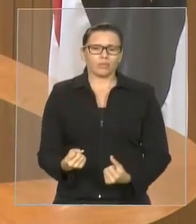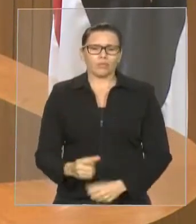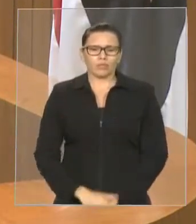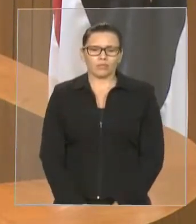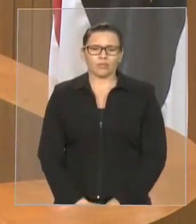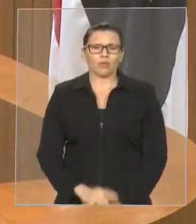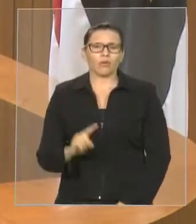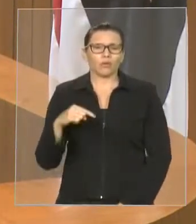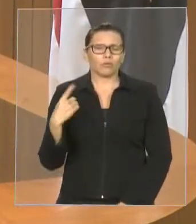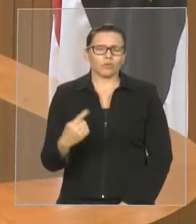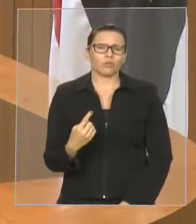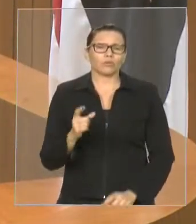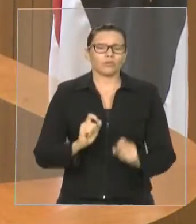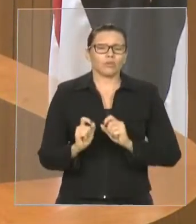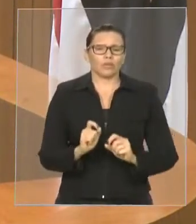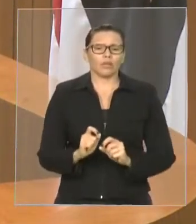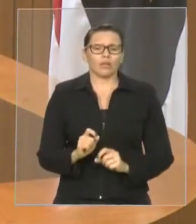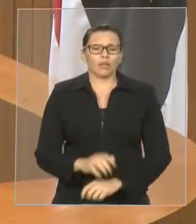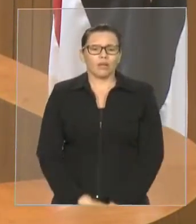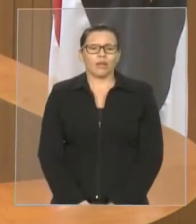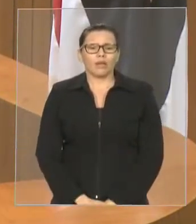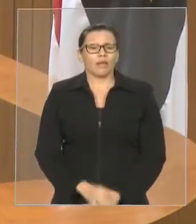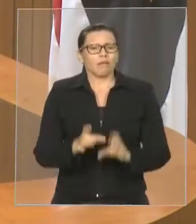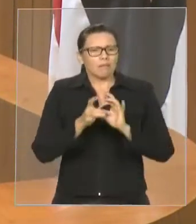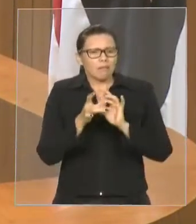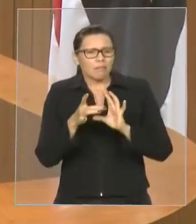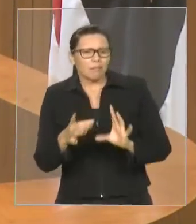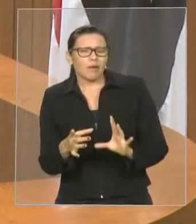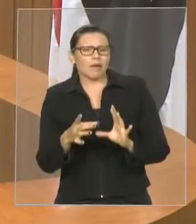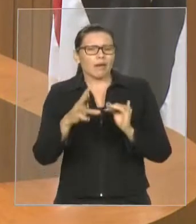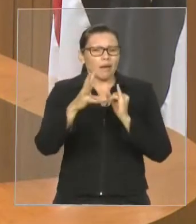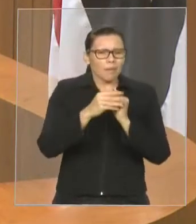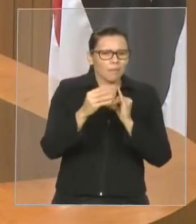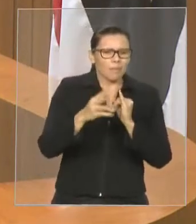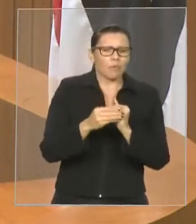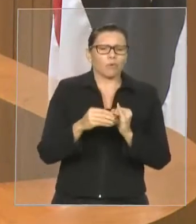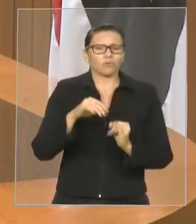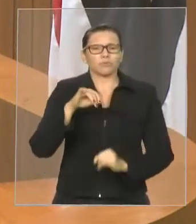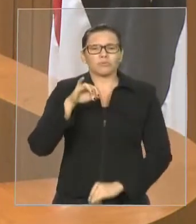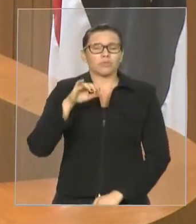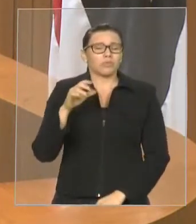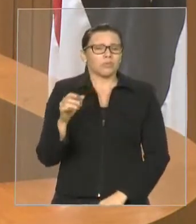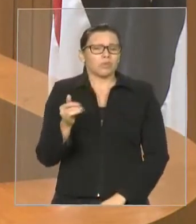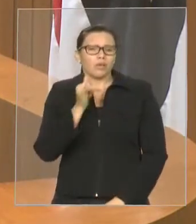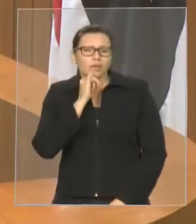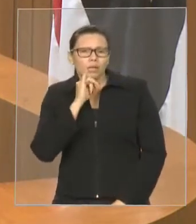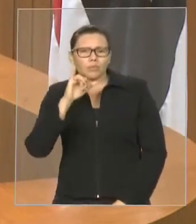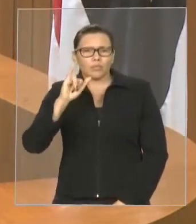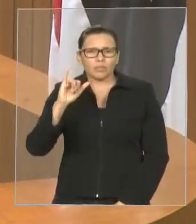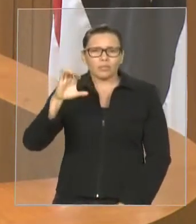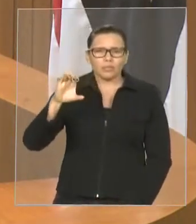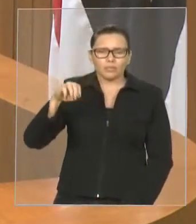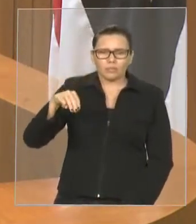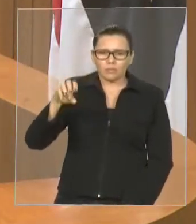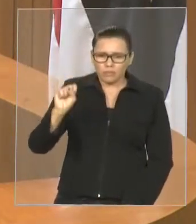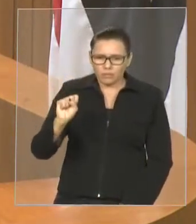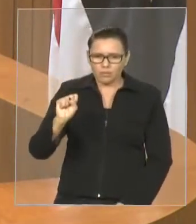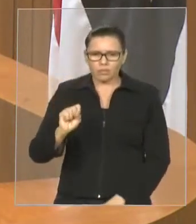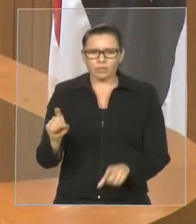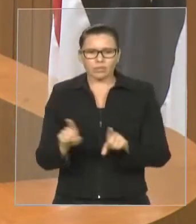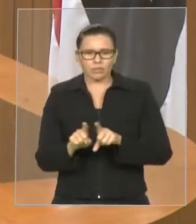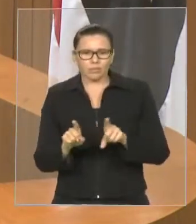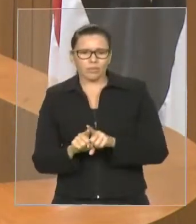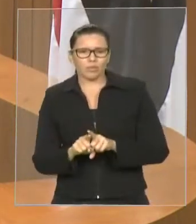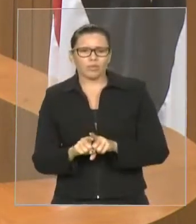deputado Max Barros, isenções de ICMS, isenções de imposto de doação, de causa-morte